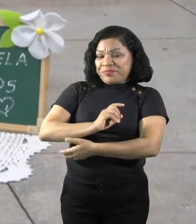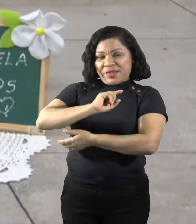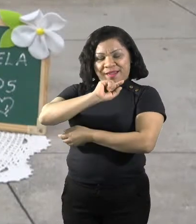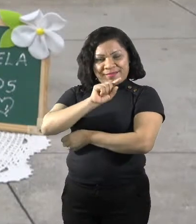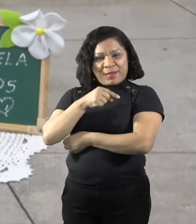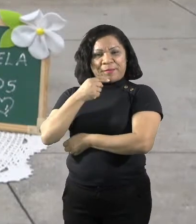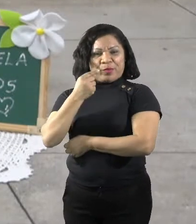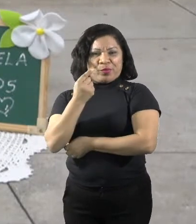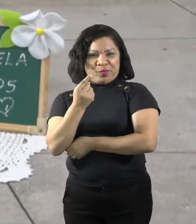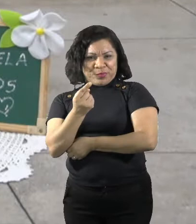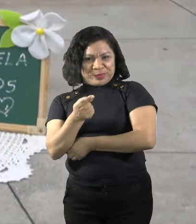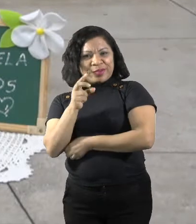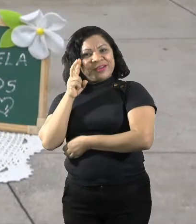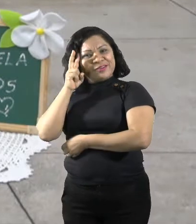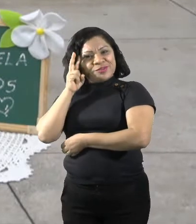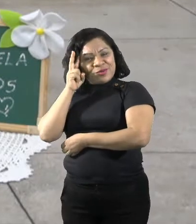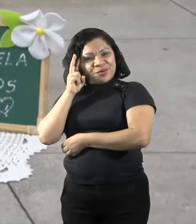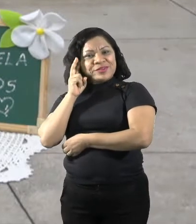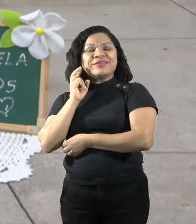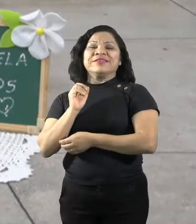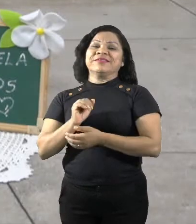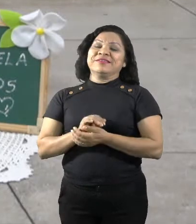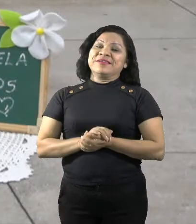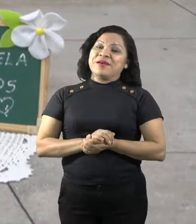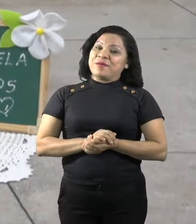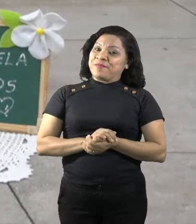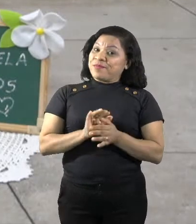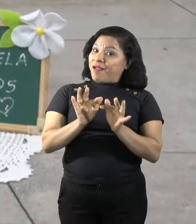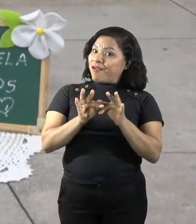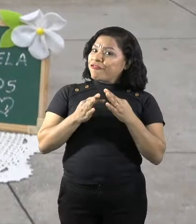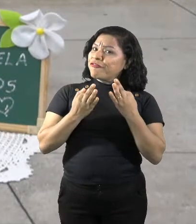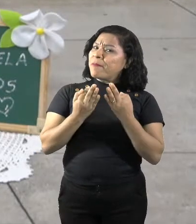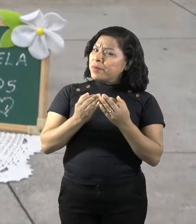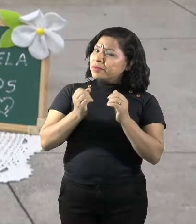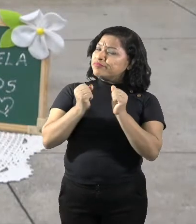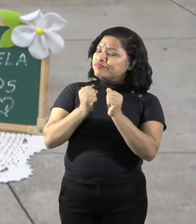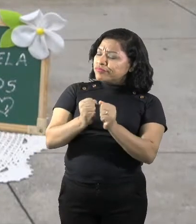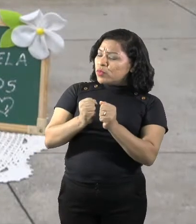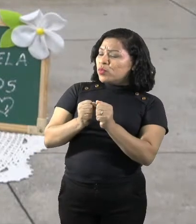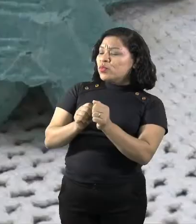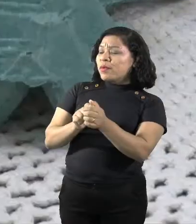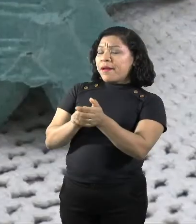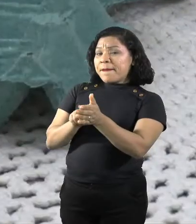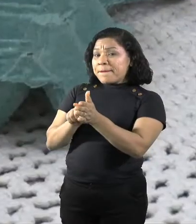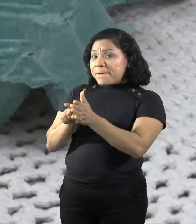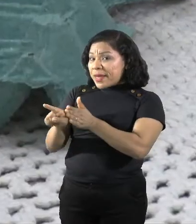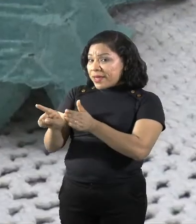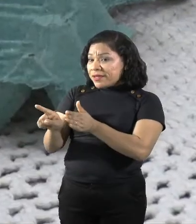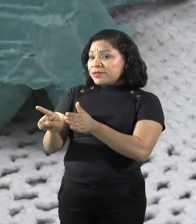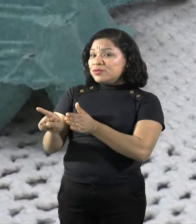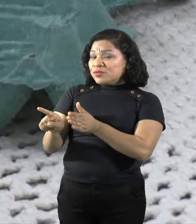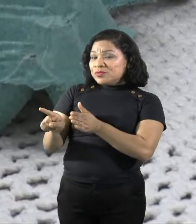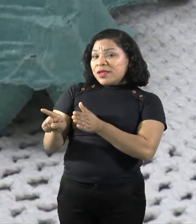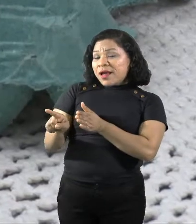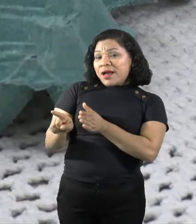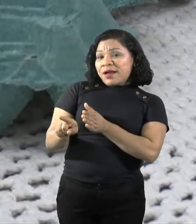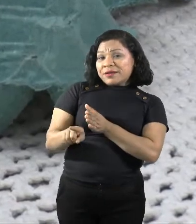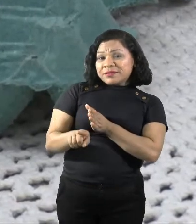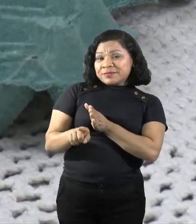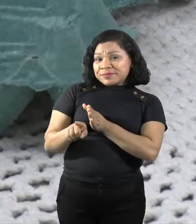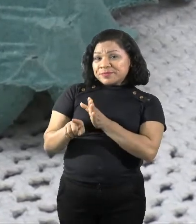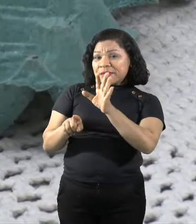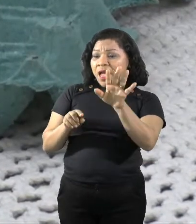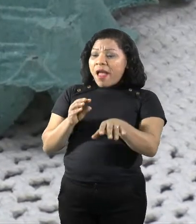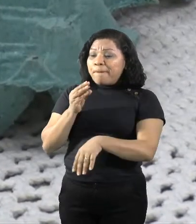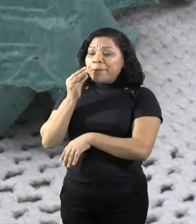para ele, que tal, família, você questionar ele para estar experimentando lá na sua cozinha